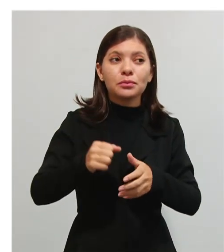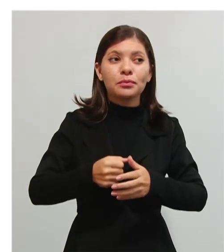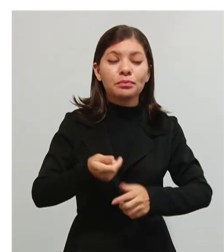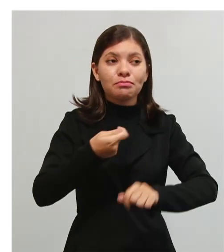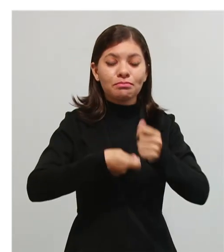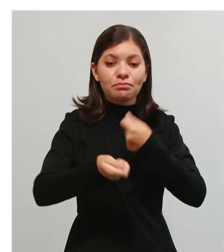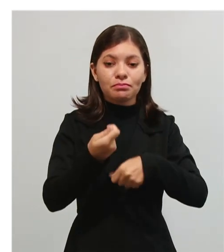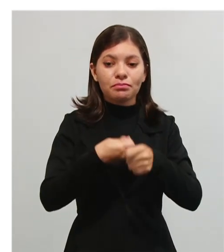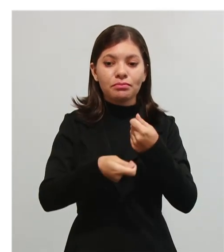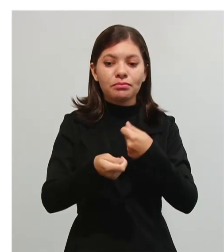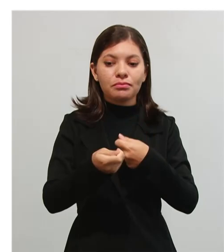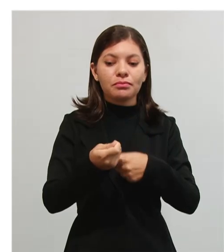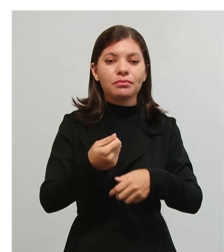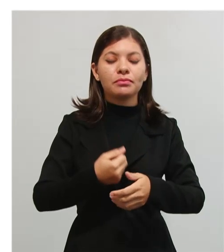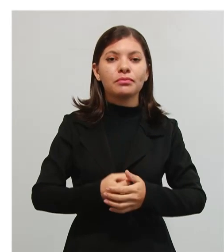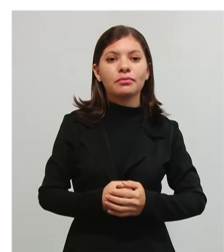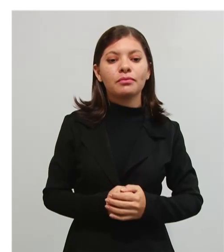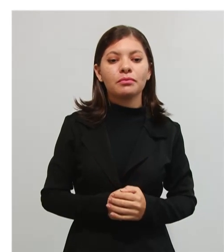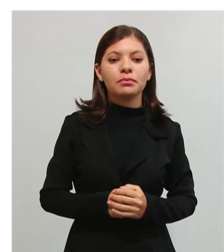administrativamente, melhor.